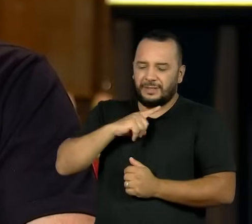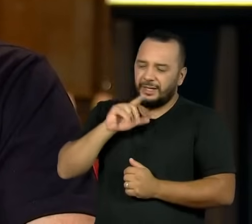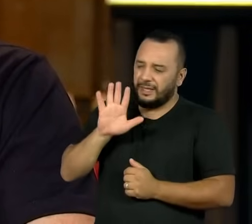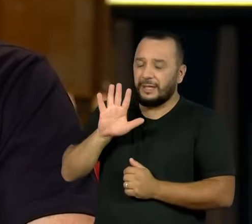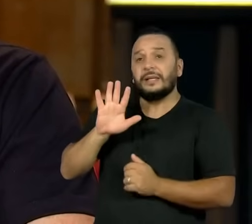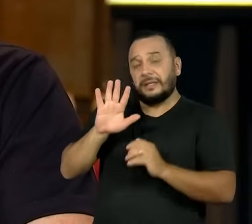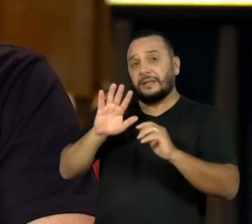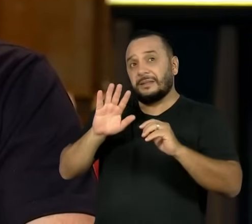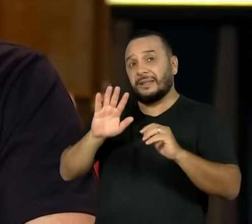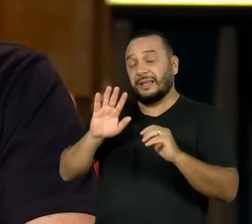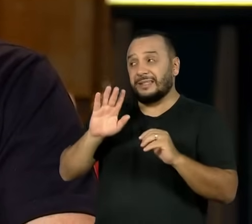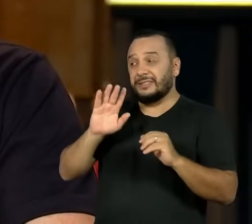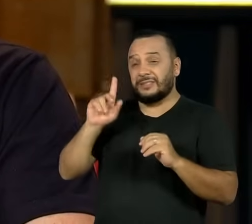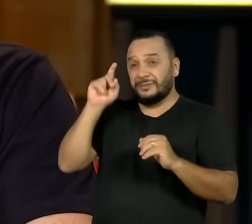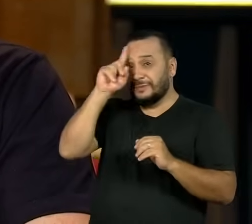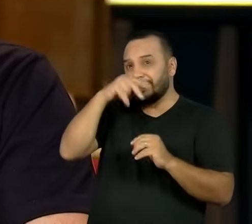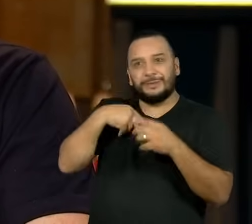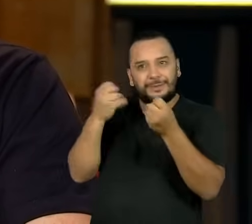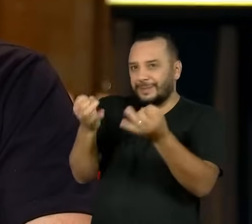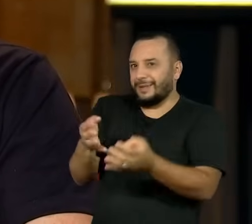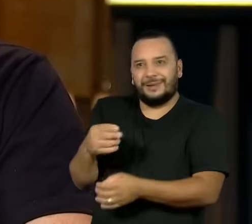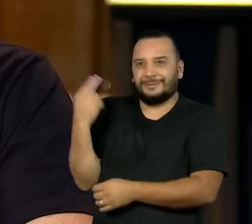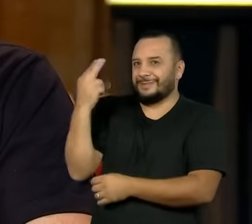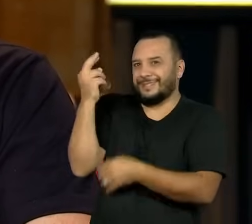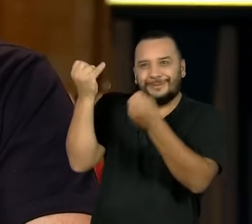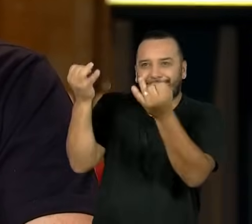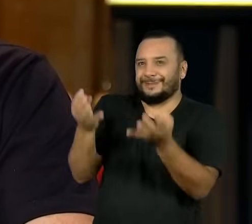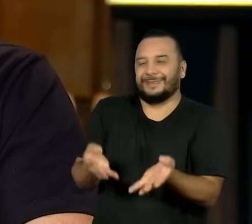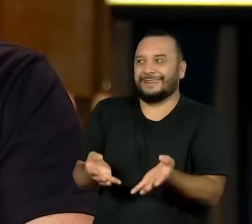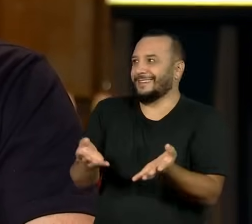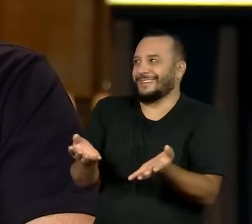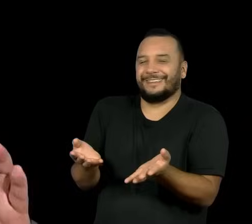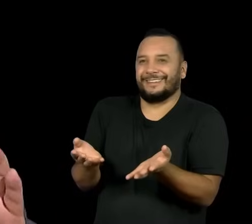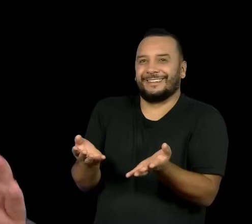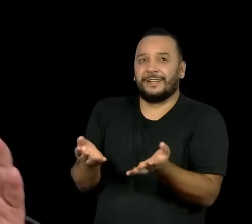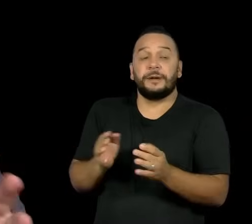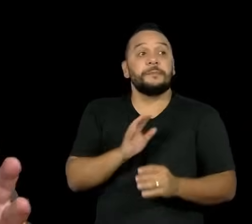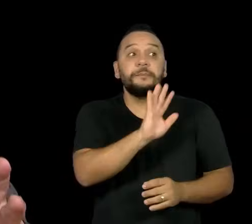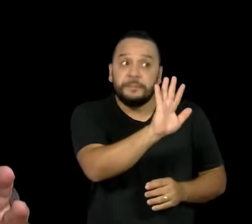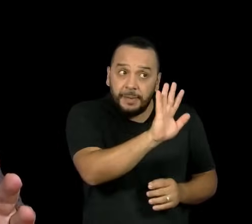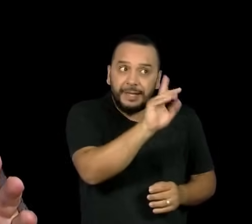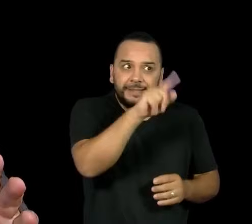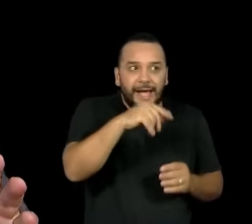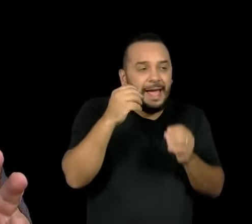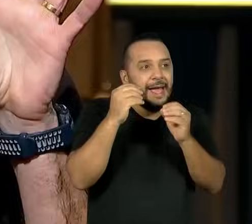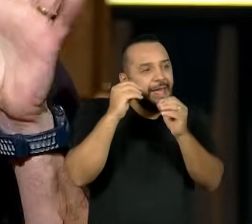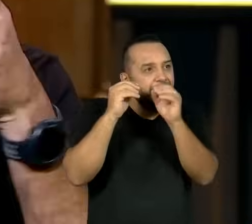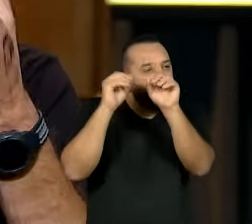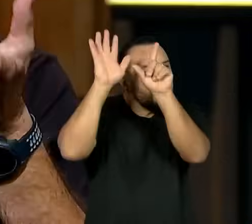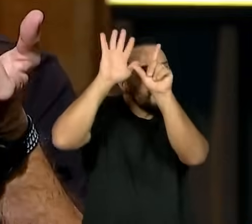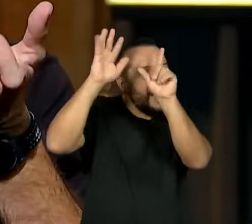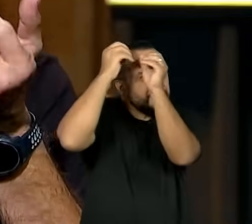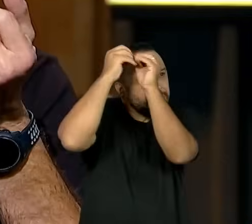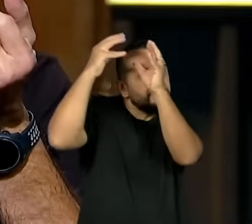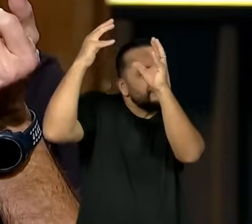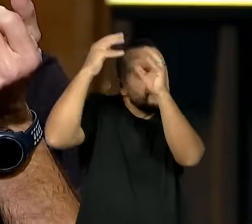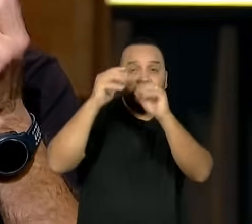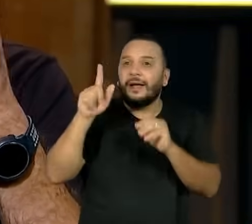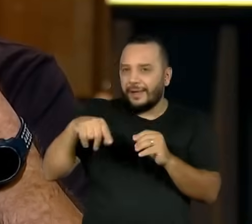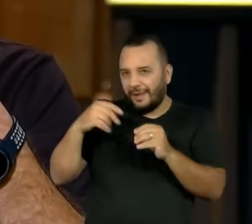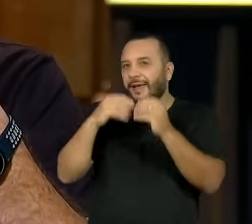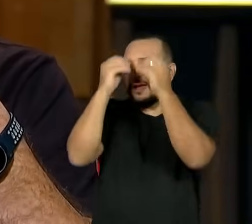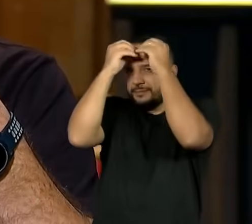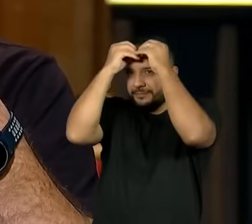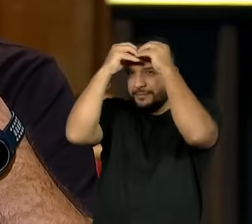gente transformar em palavra ou em alguma outra forma de expressão. Mas são imagens, não são? São as imagens mentais,